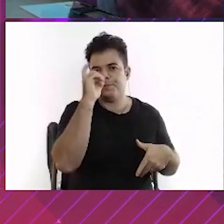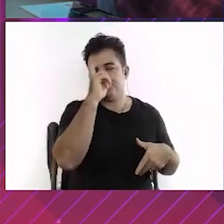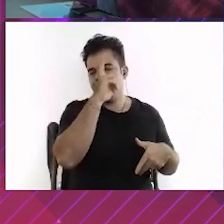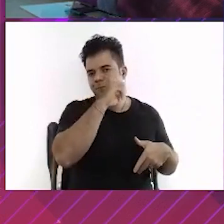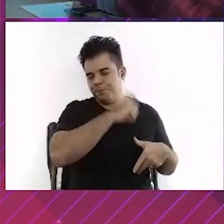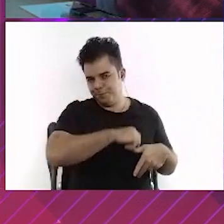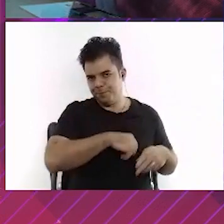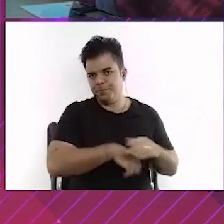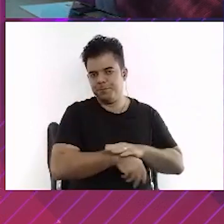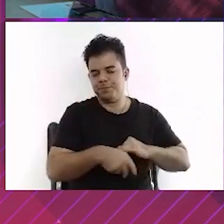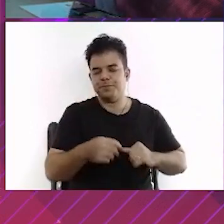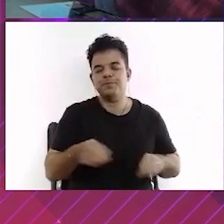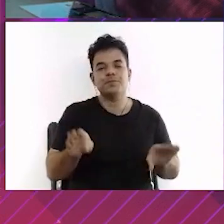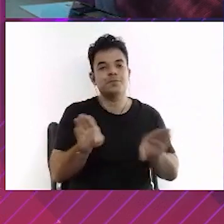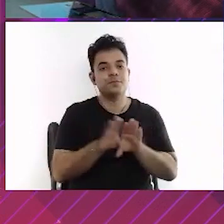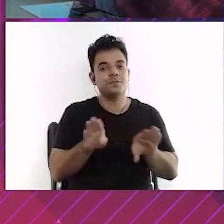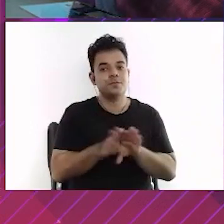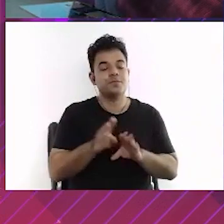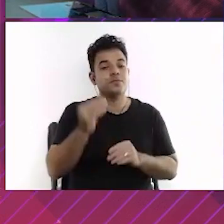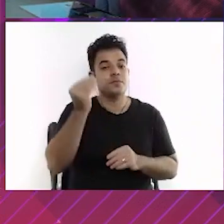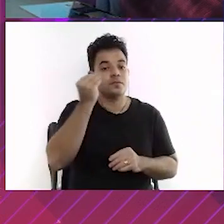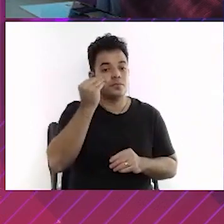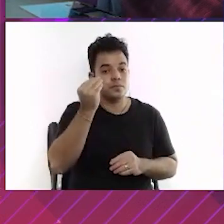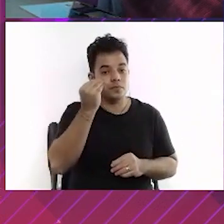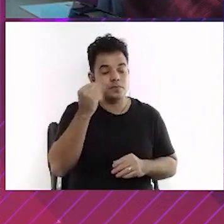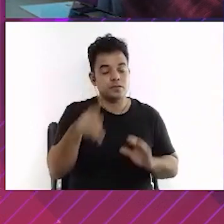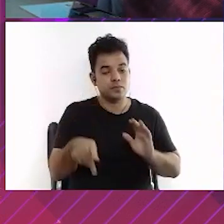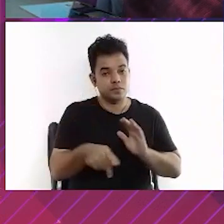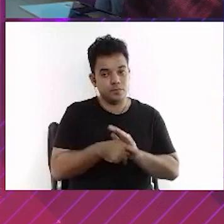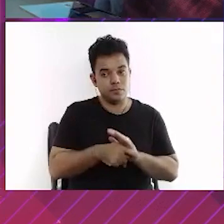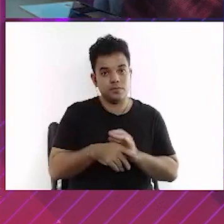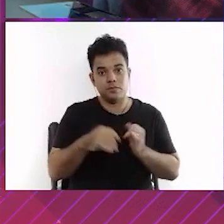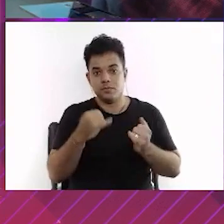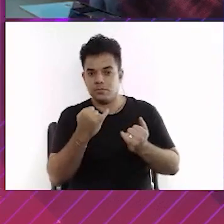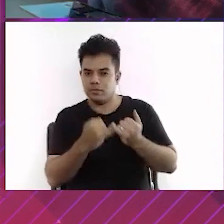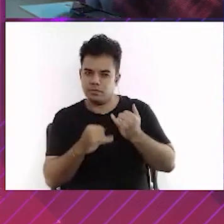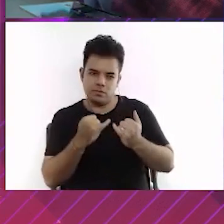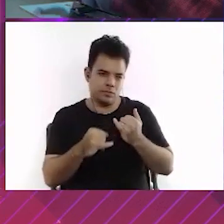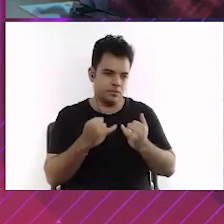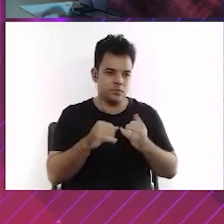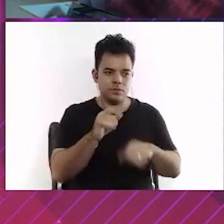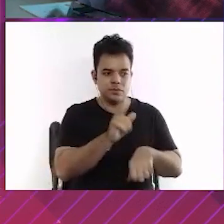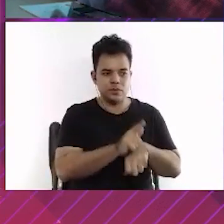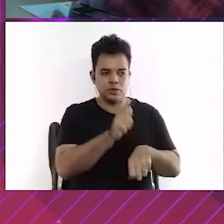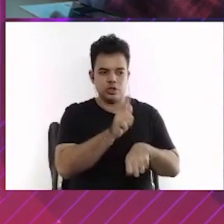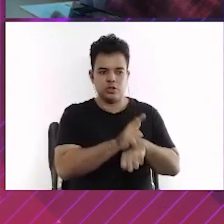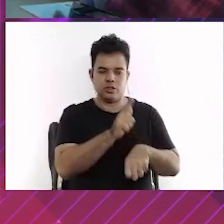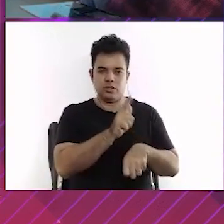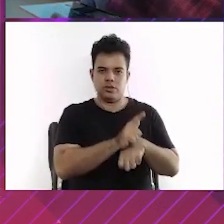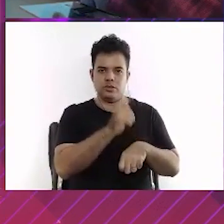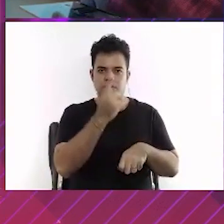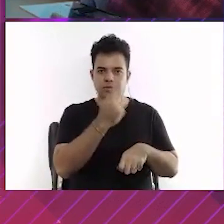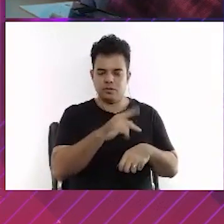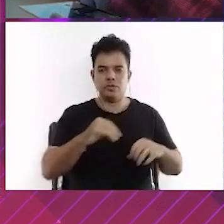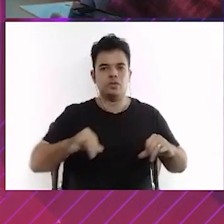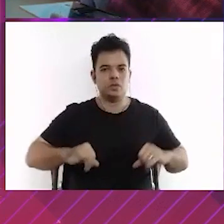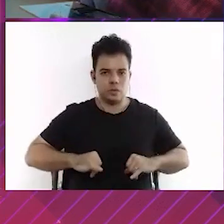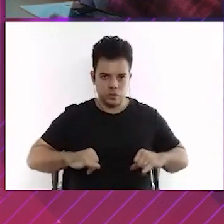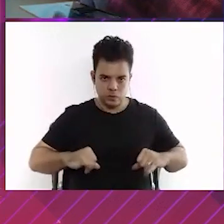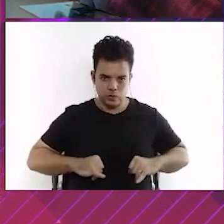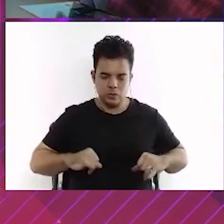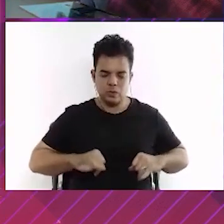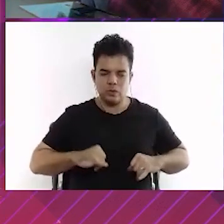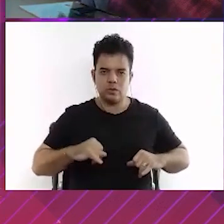tentar consultar a camada intermediária, que é onde fica ali a gerência, por exemplo, que sofre constante pressão